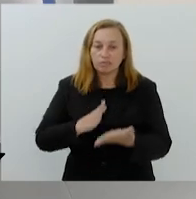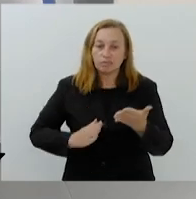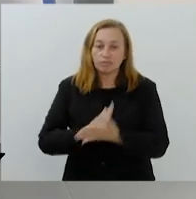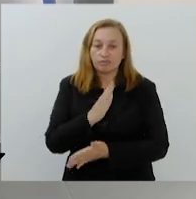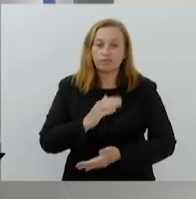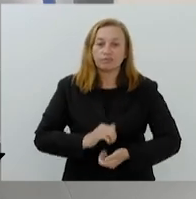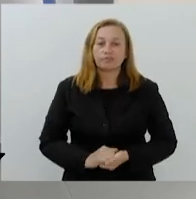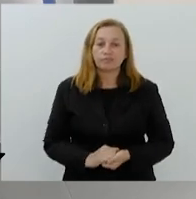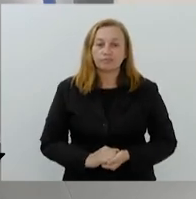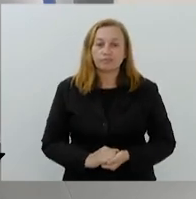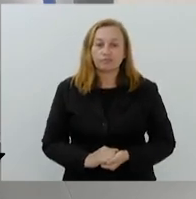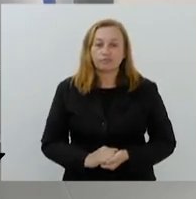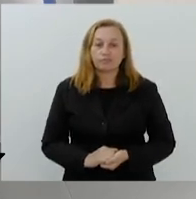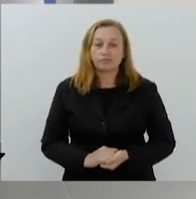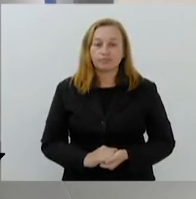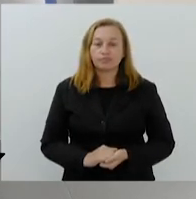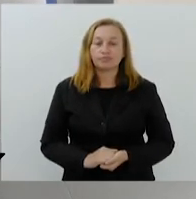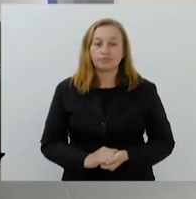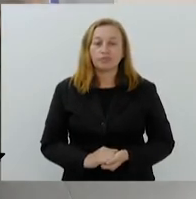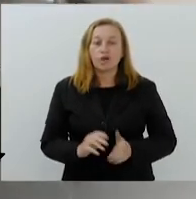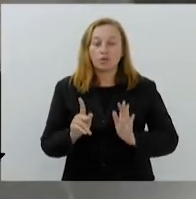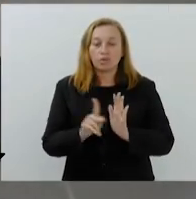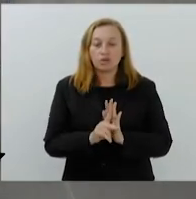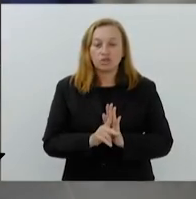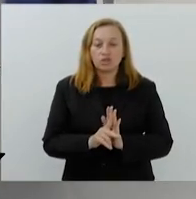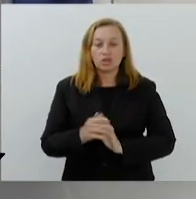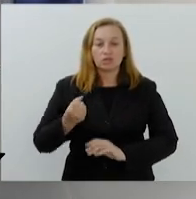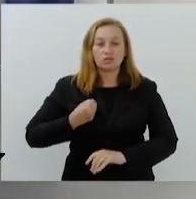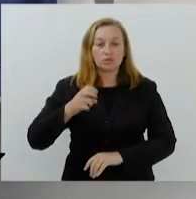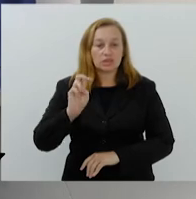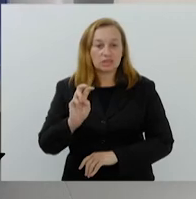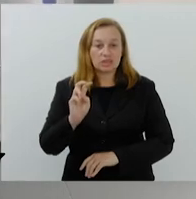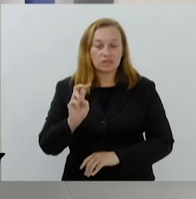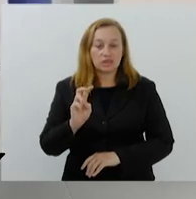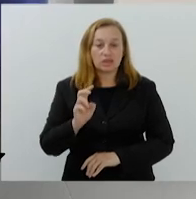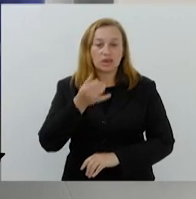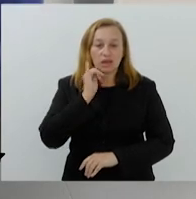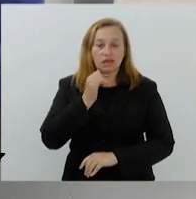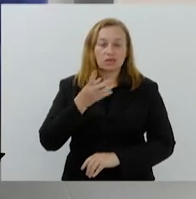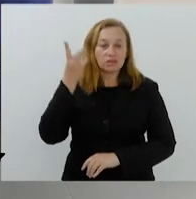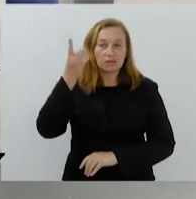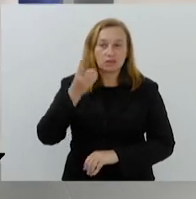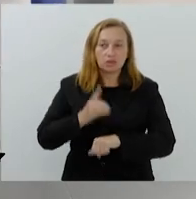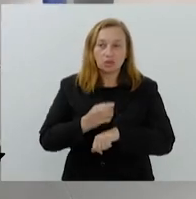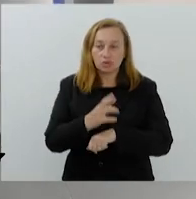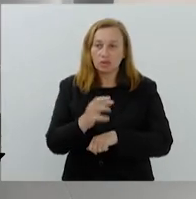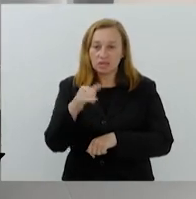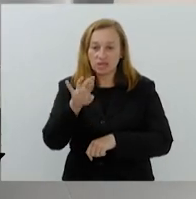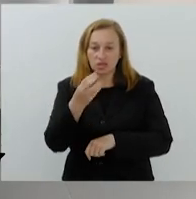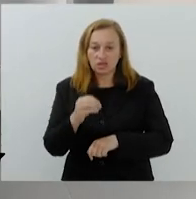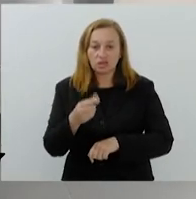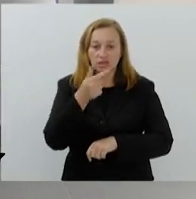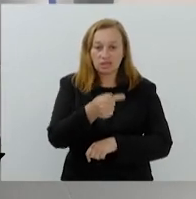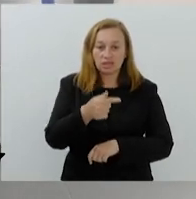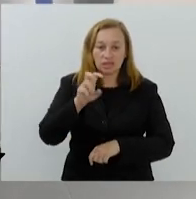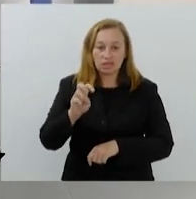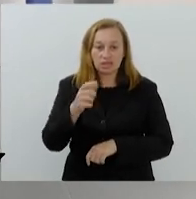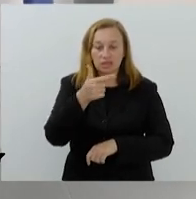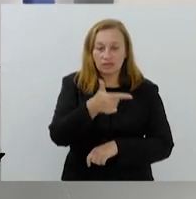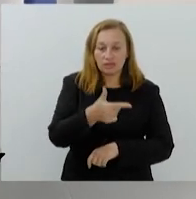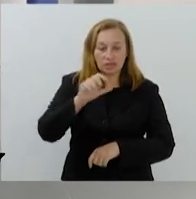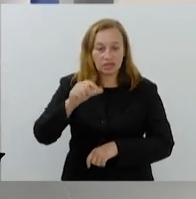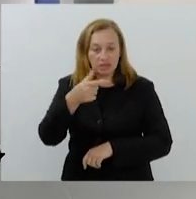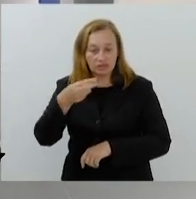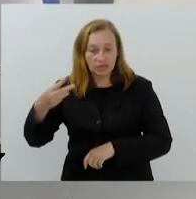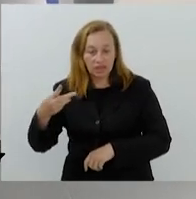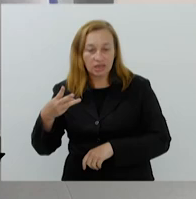estão, aprovado. Projeto número 5 da pauta, relatoria do deputado Dr. Serginho. Projeto de lei 75 de 23, de autoria